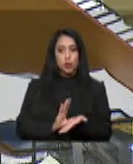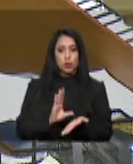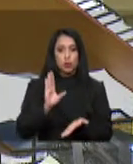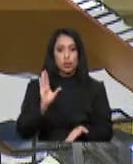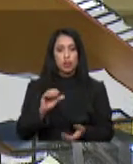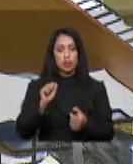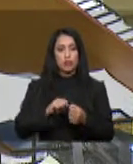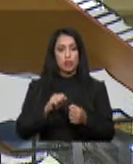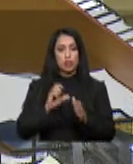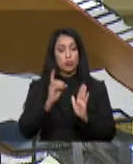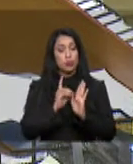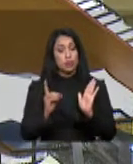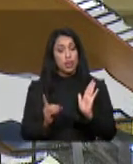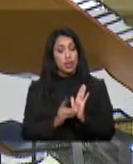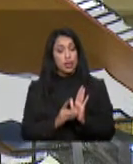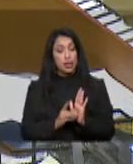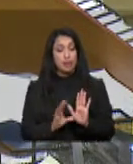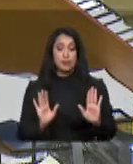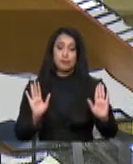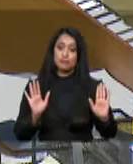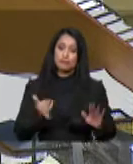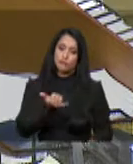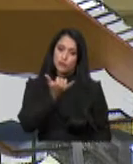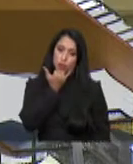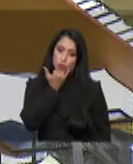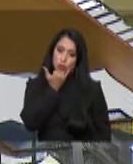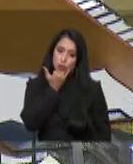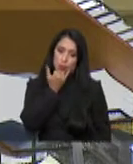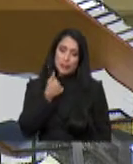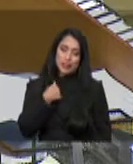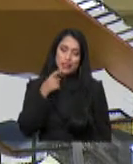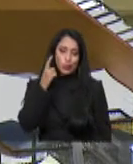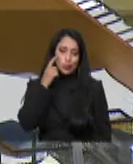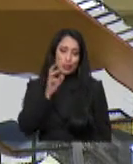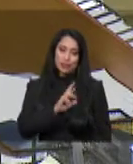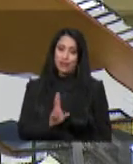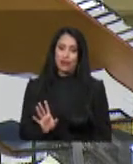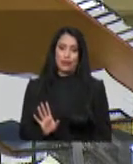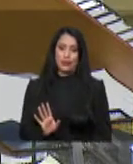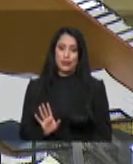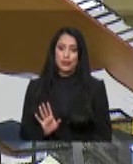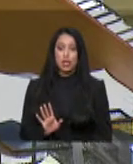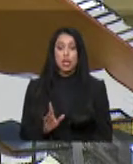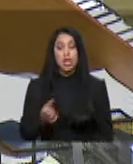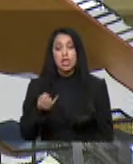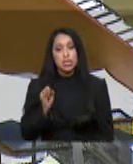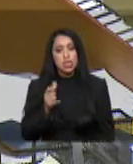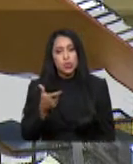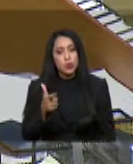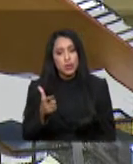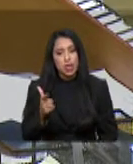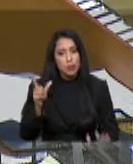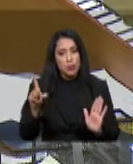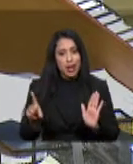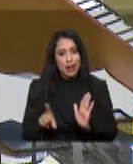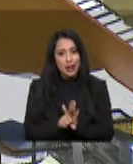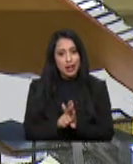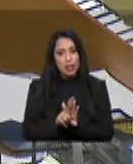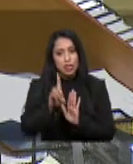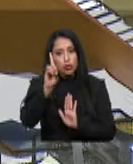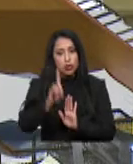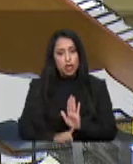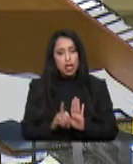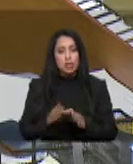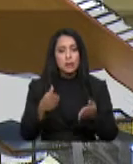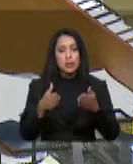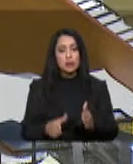criado por decreto? Com a devida vênia, parece-me que não. Se nem mesmo há uma lei que assegure o direito de participação da